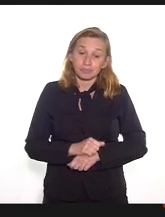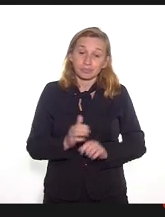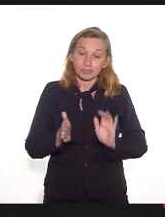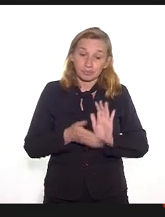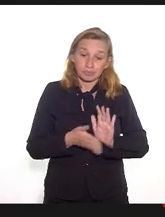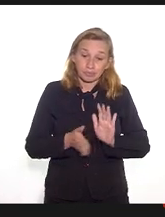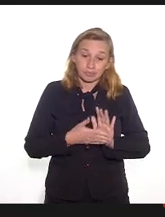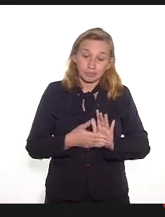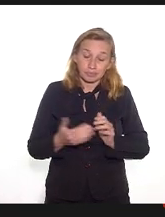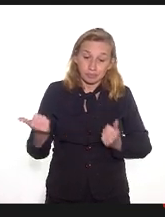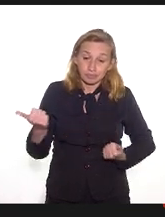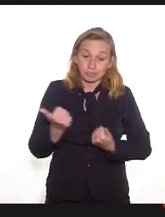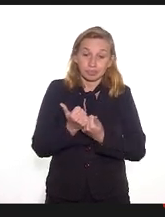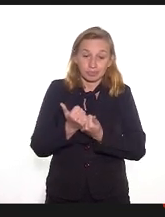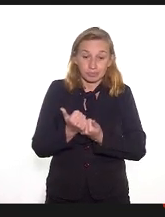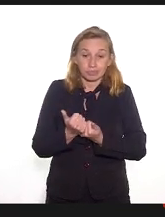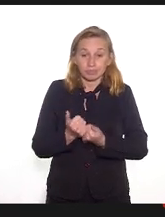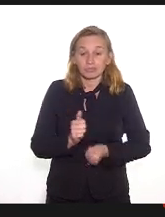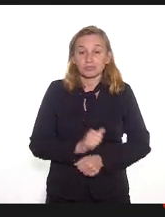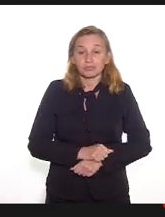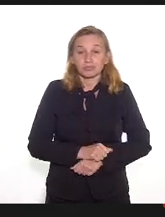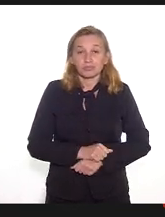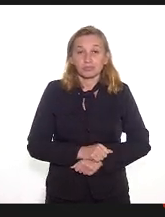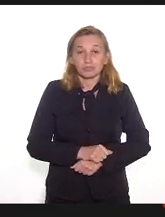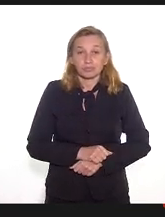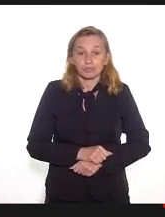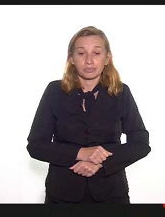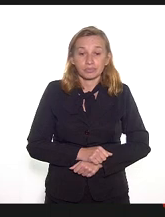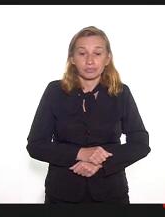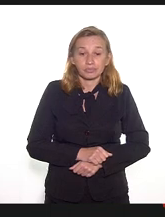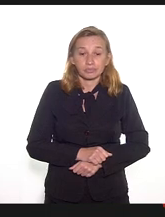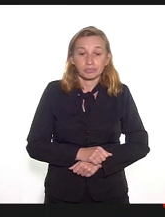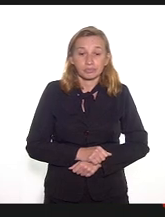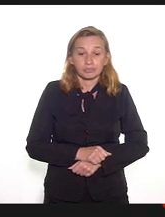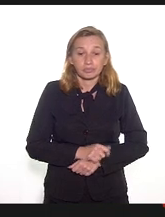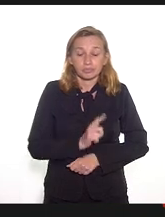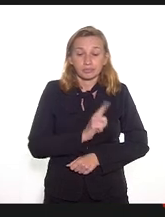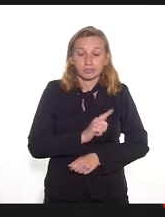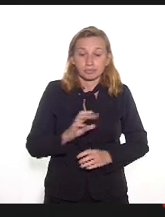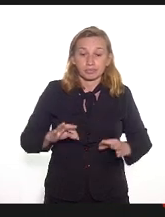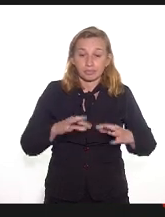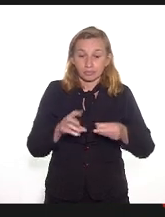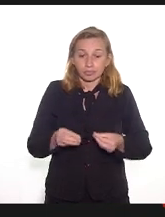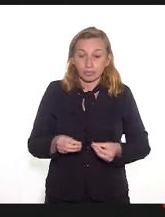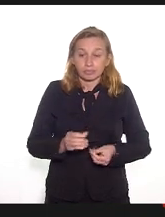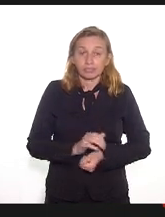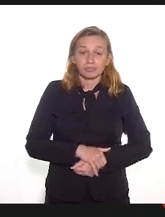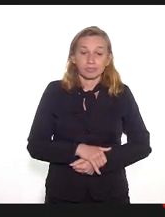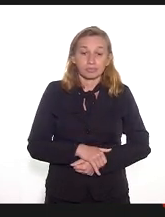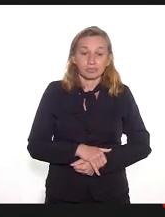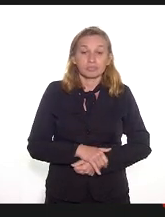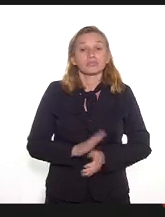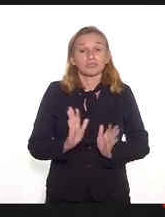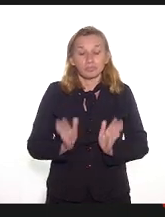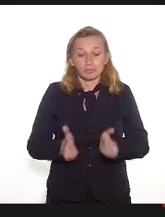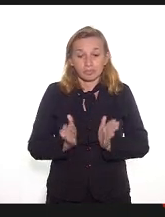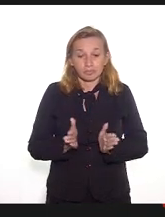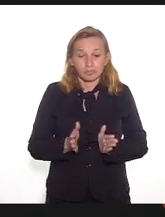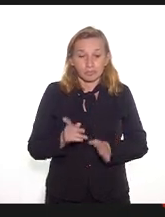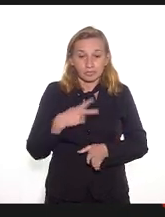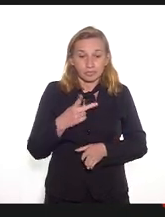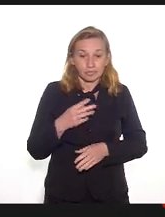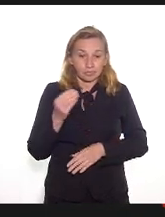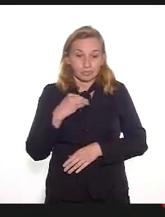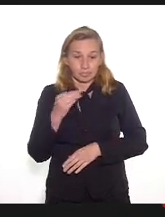apoio do Triplo Hélice, que é a coordenação, o gerenciamento de tudo isso. Agora, enfrentamento desses fatores de fraqueza,